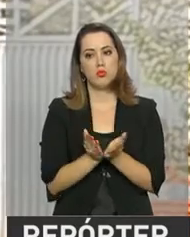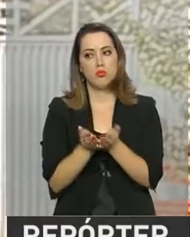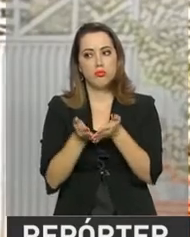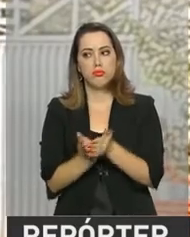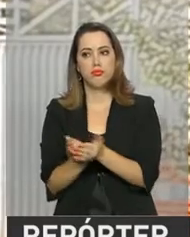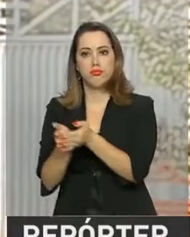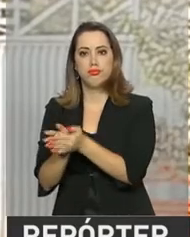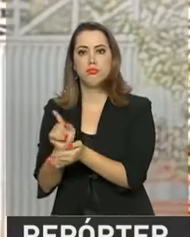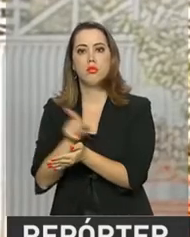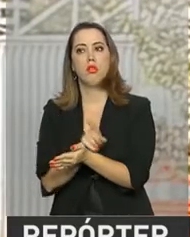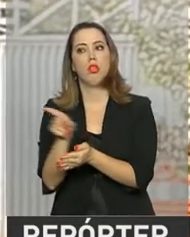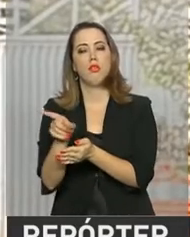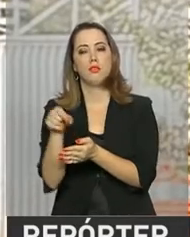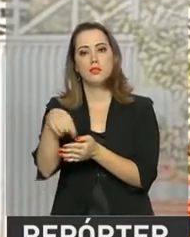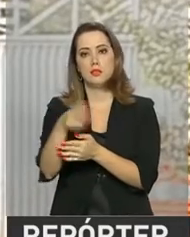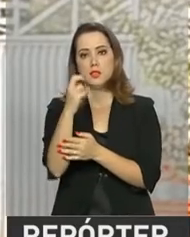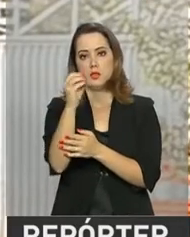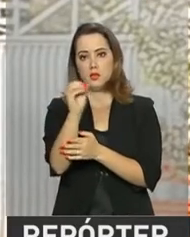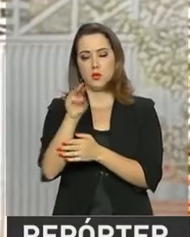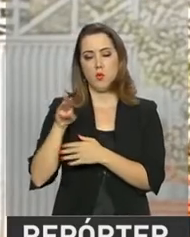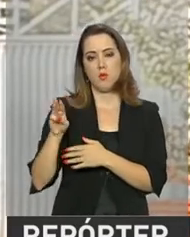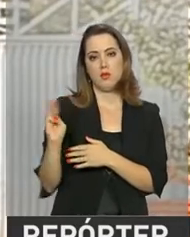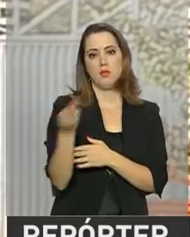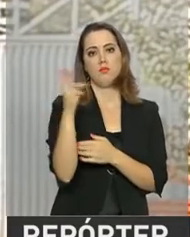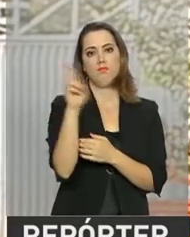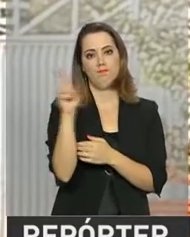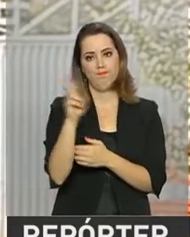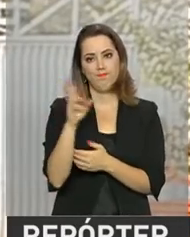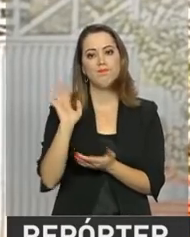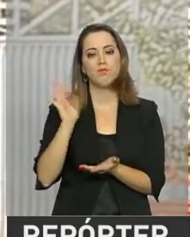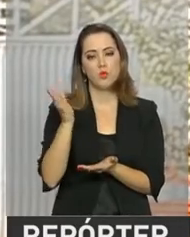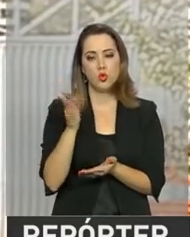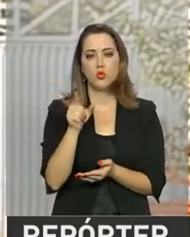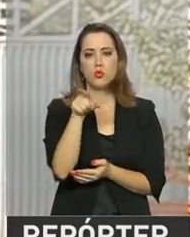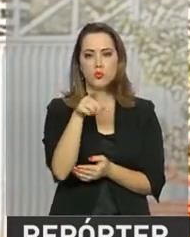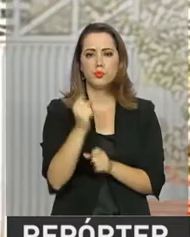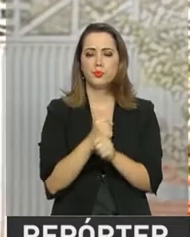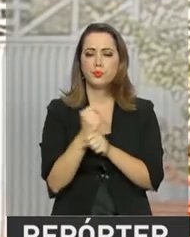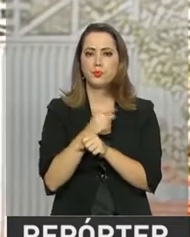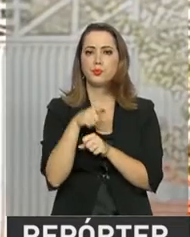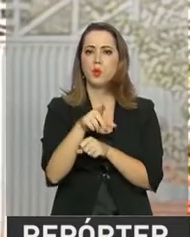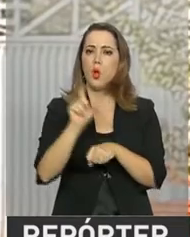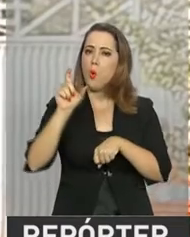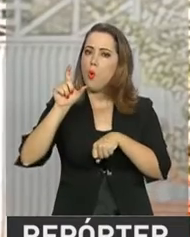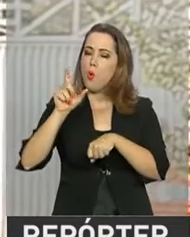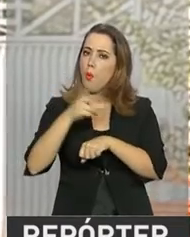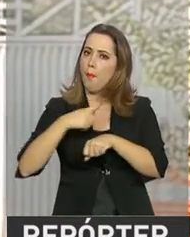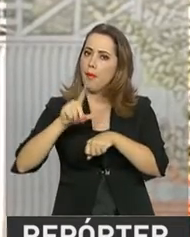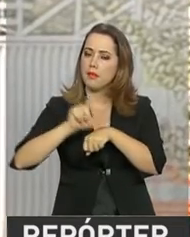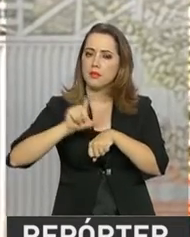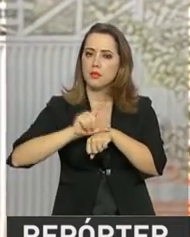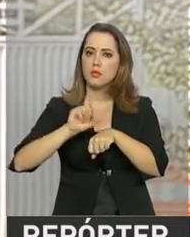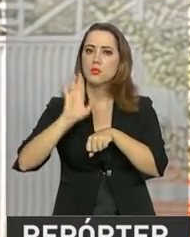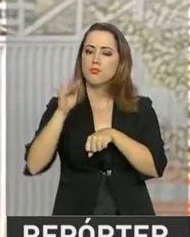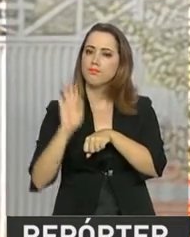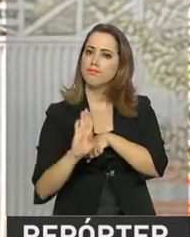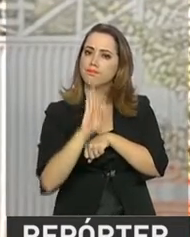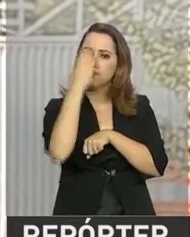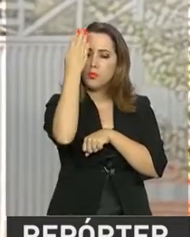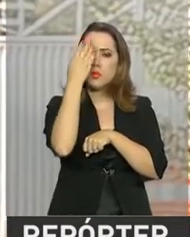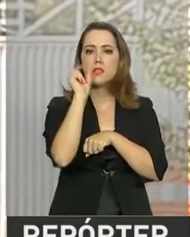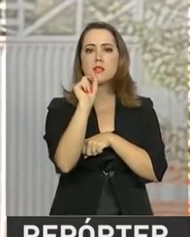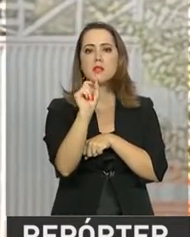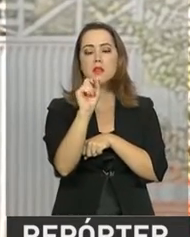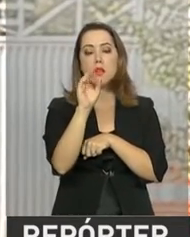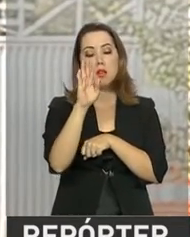avaliadas em 50 milhões de reais desde o início deste ano os turcos se tornar o principal cliente brasileiro e